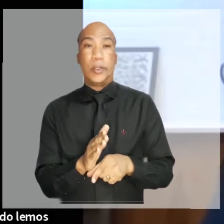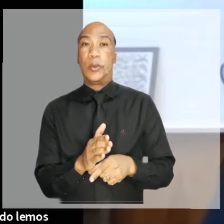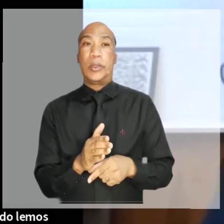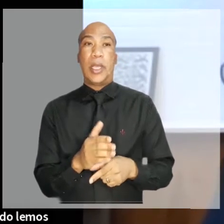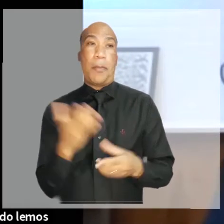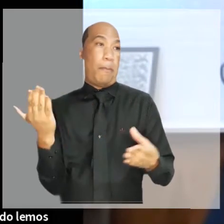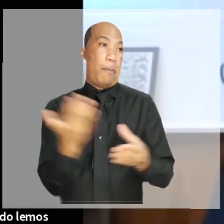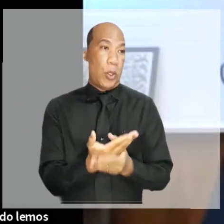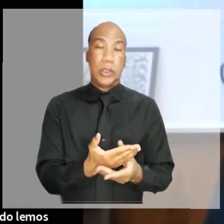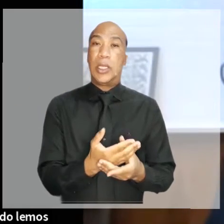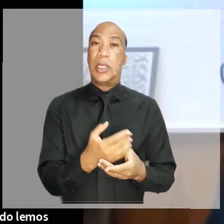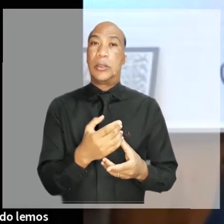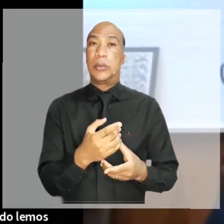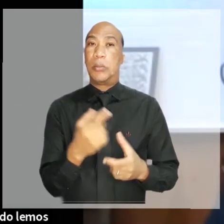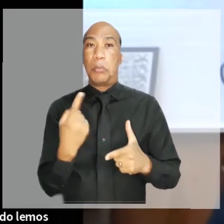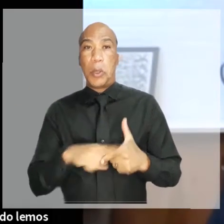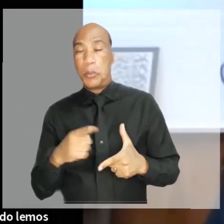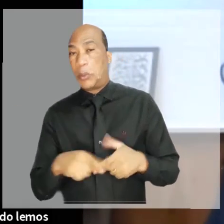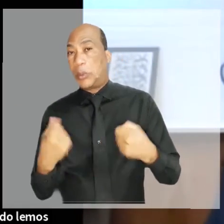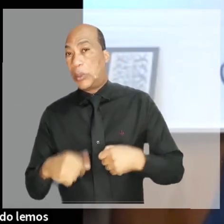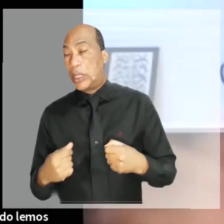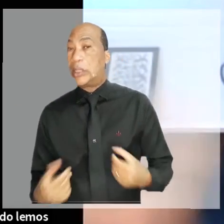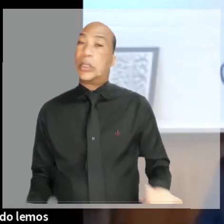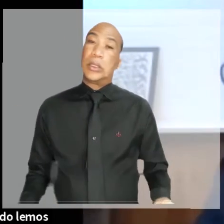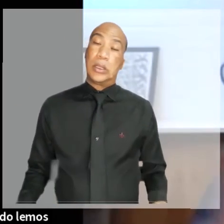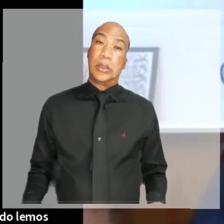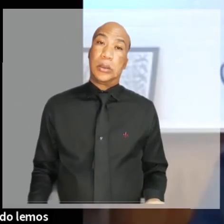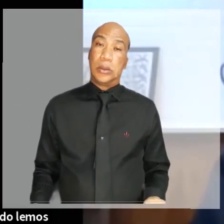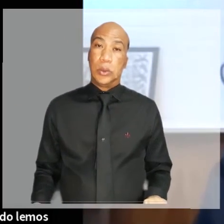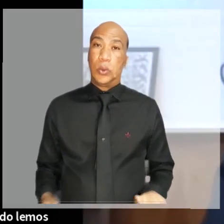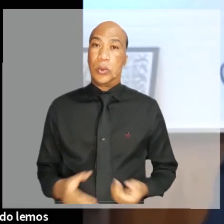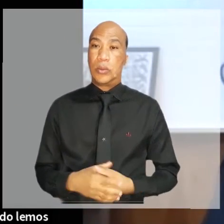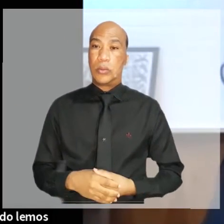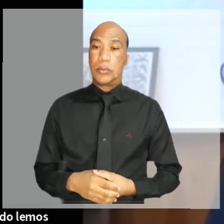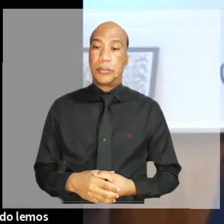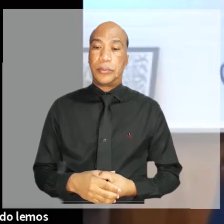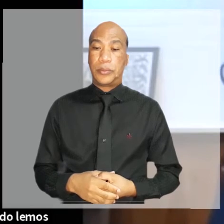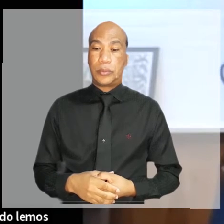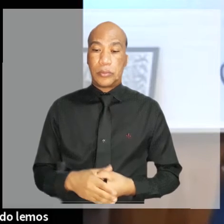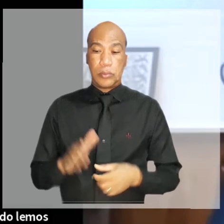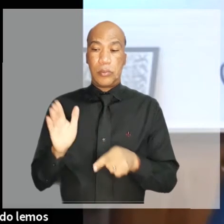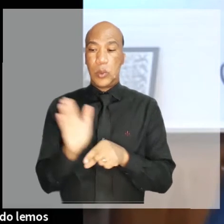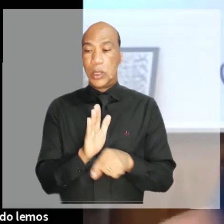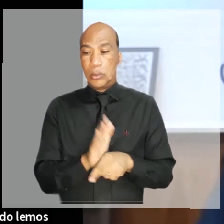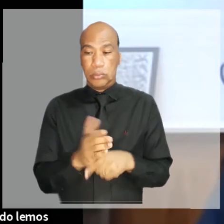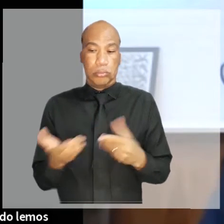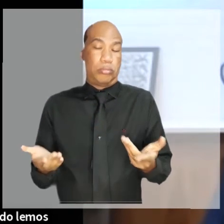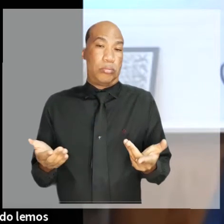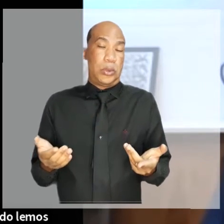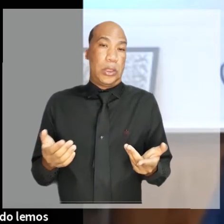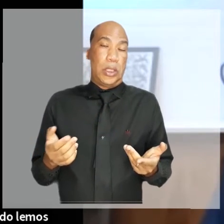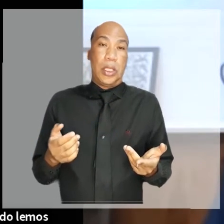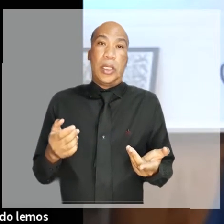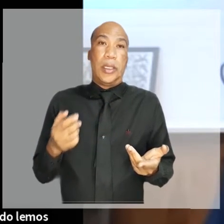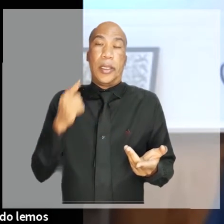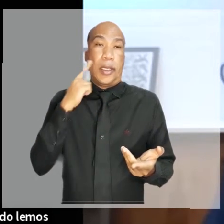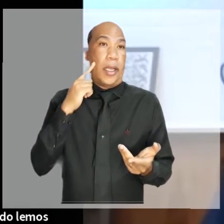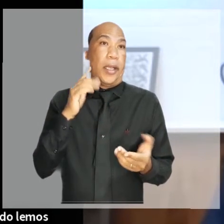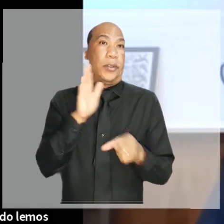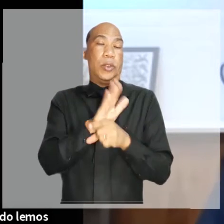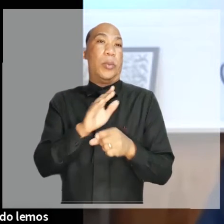usando o blockchain, por exemplo, conjugado com o PIX ou não, e outras formas, por exemplo,